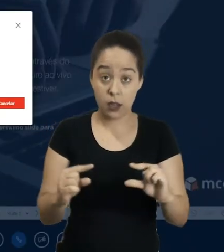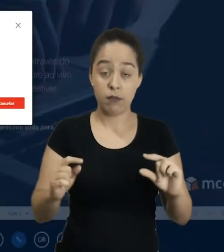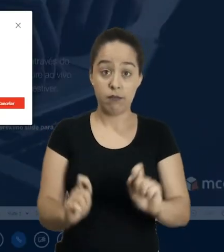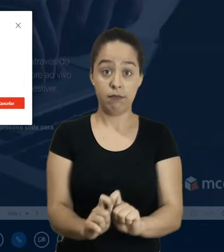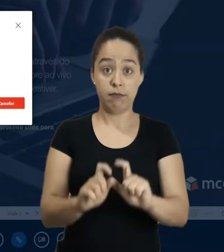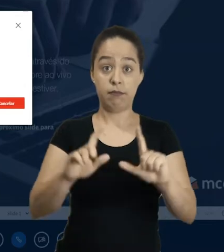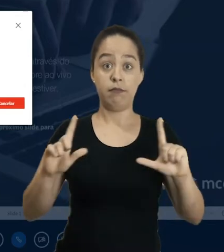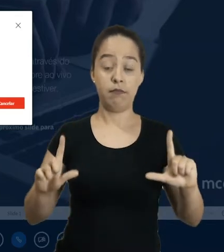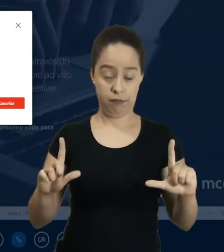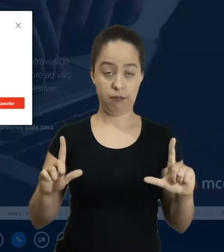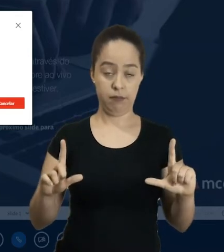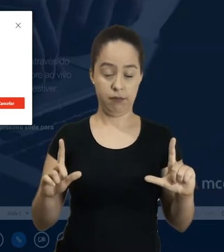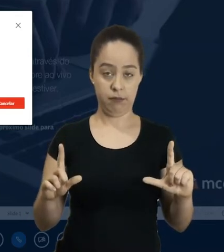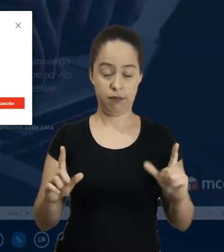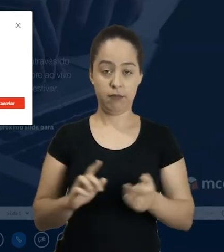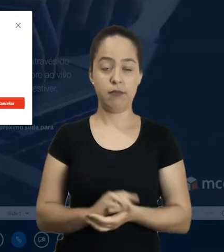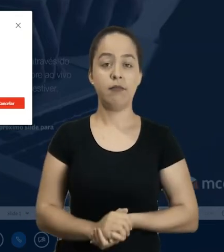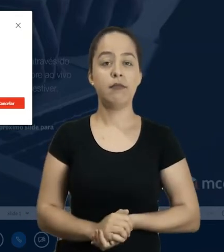iniciei,